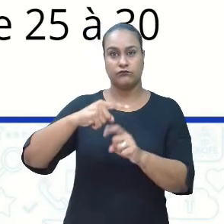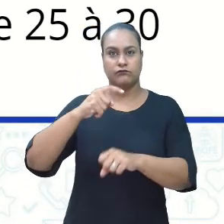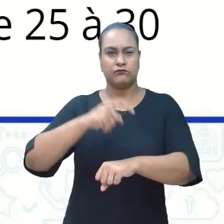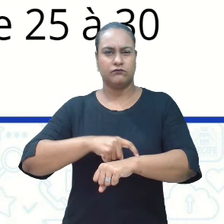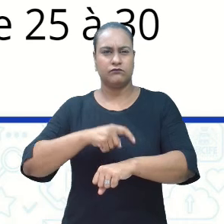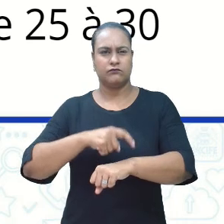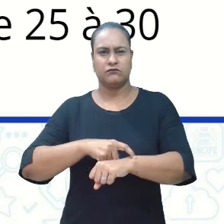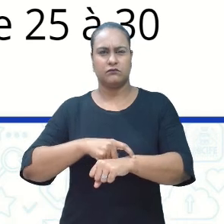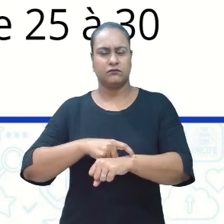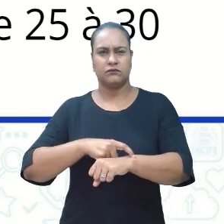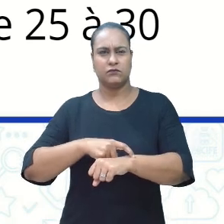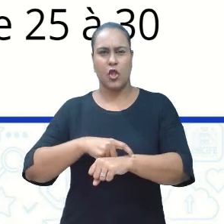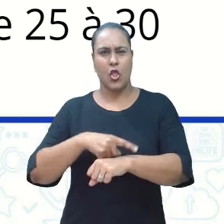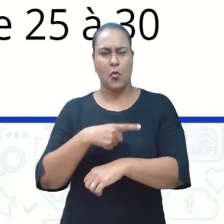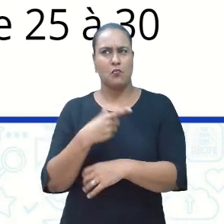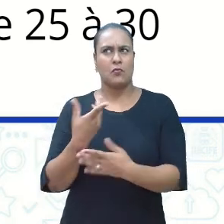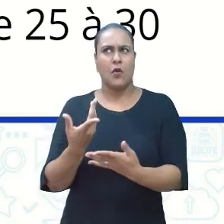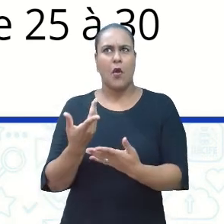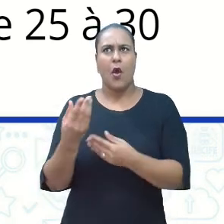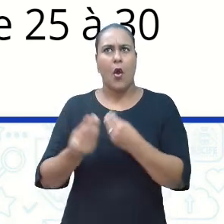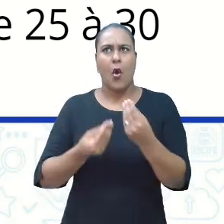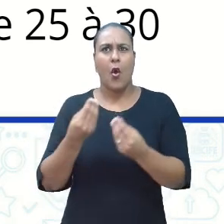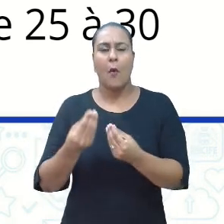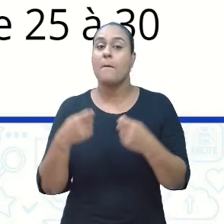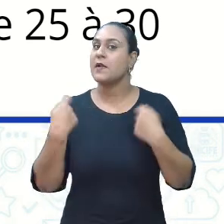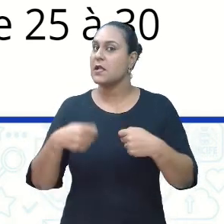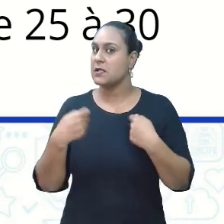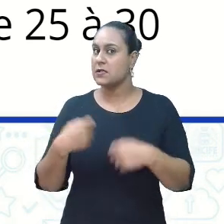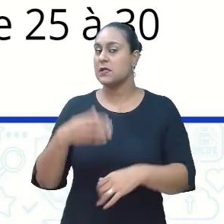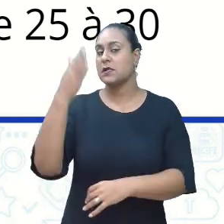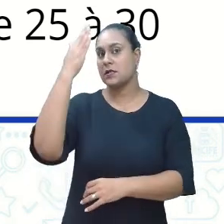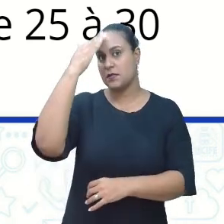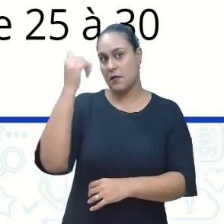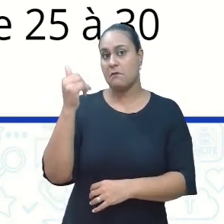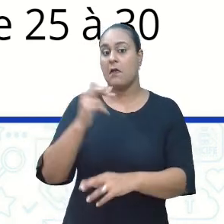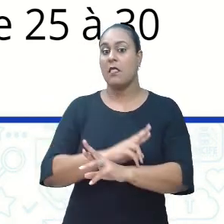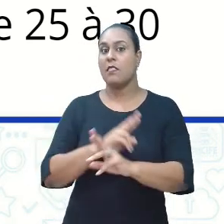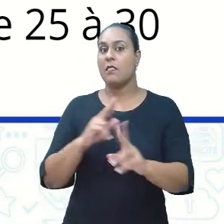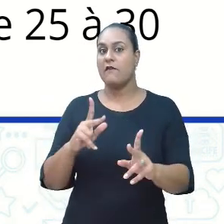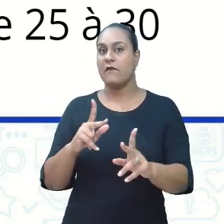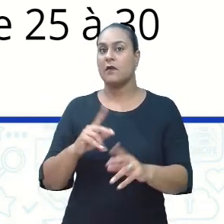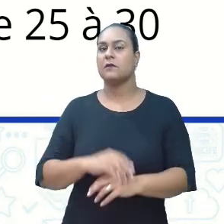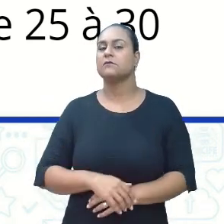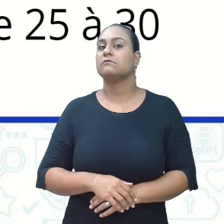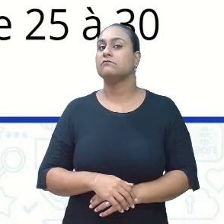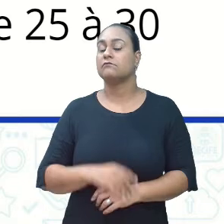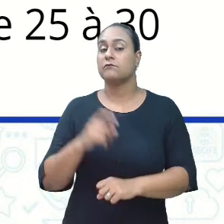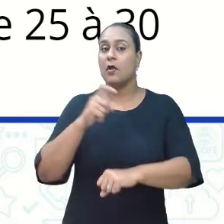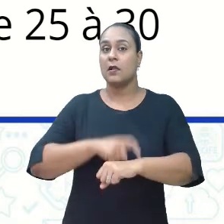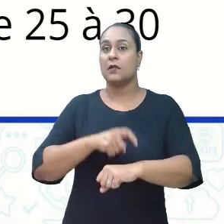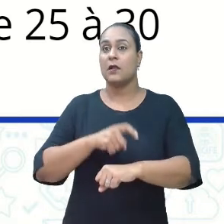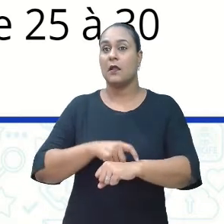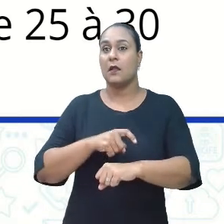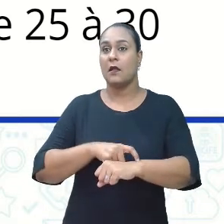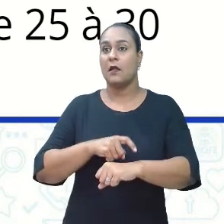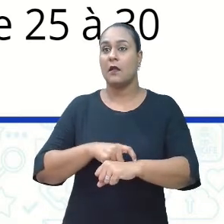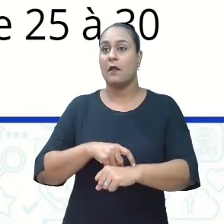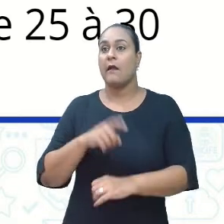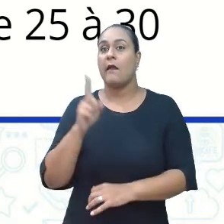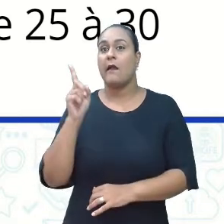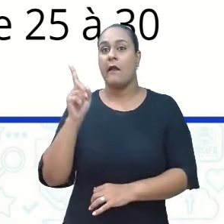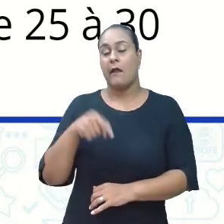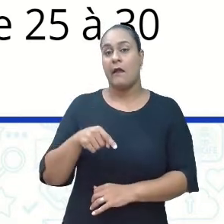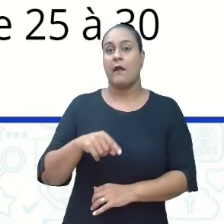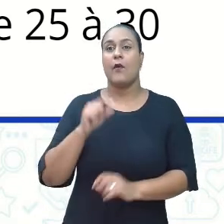pode sair dessa aula de hoje sem saber a diferença de tempo e clima. Vê só, tempo é o estado